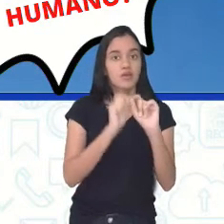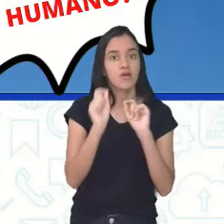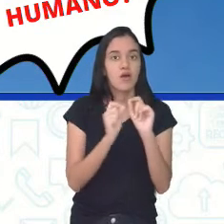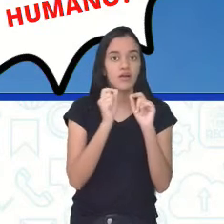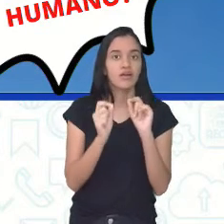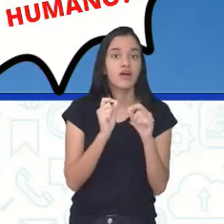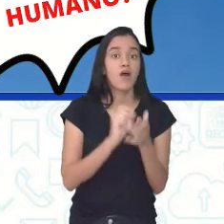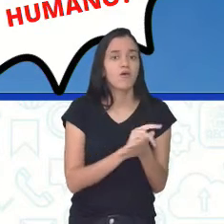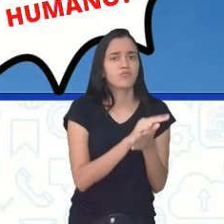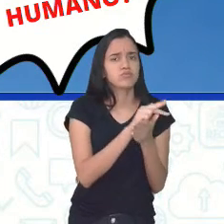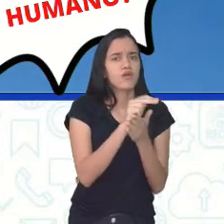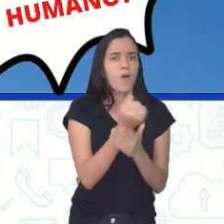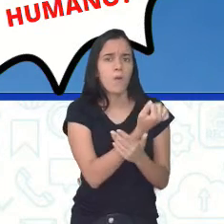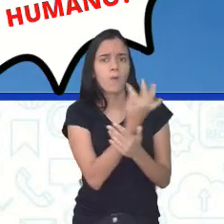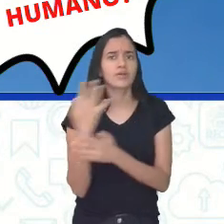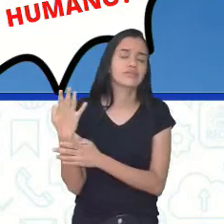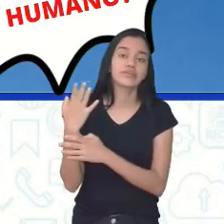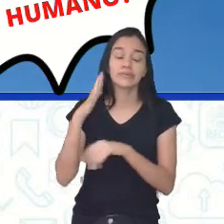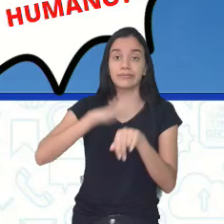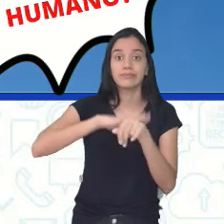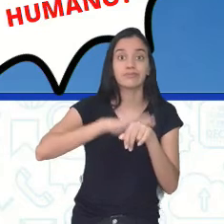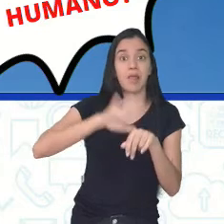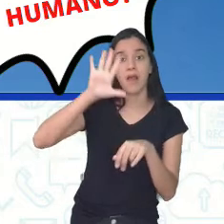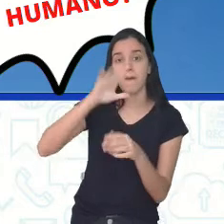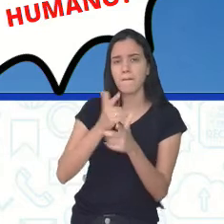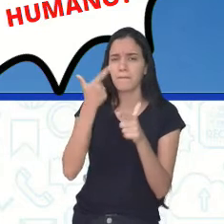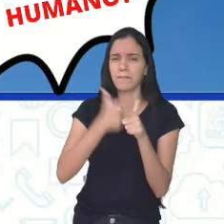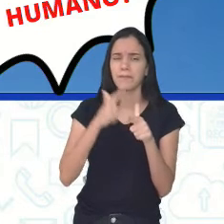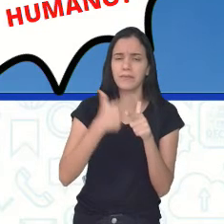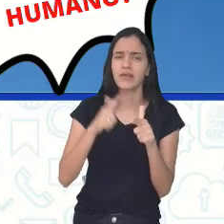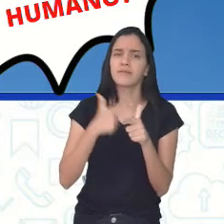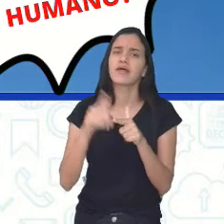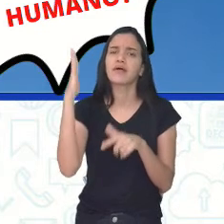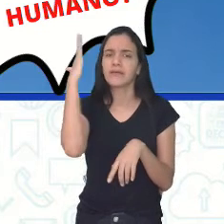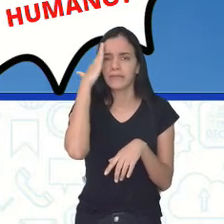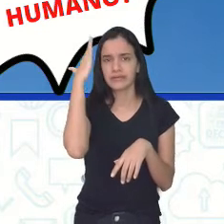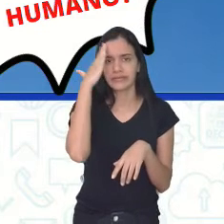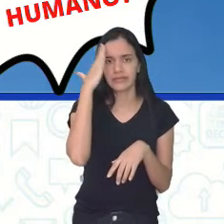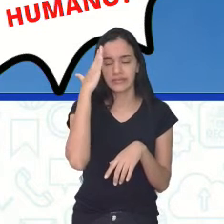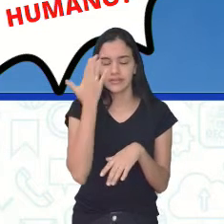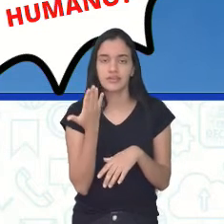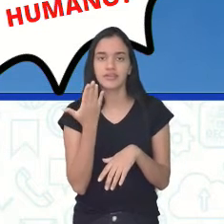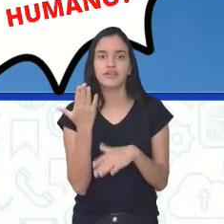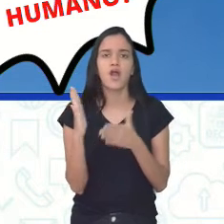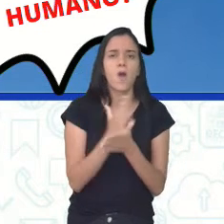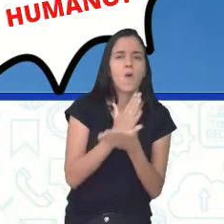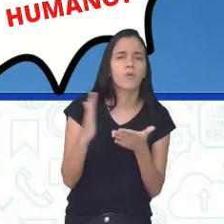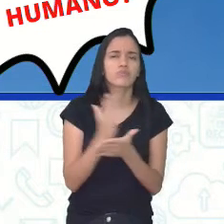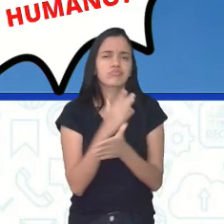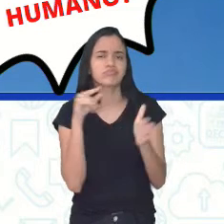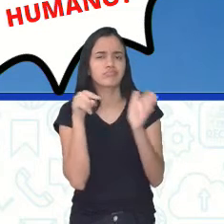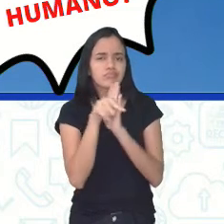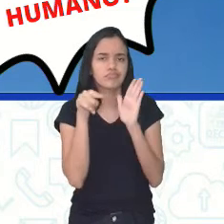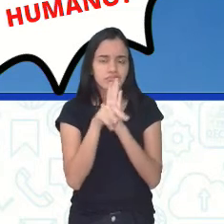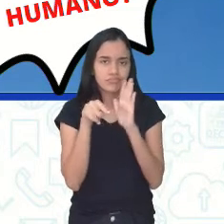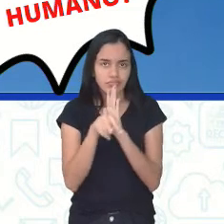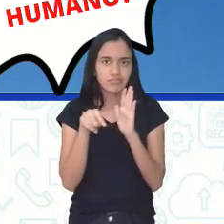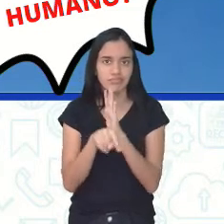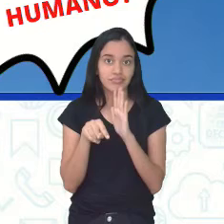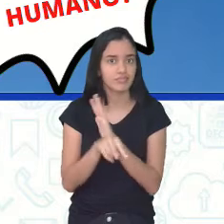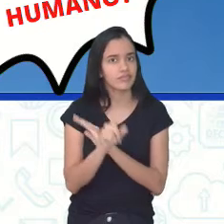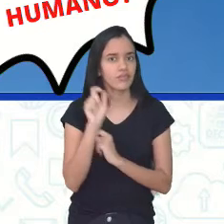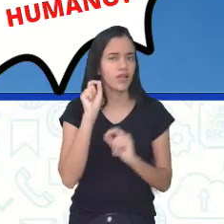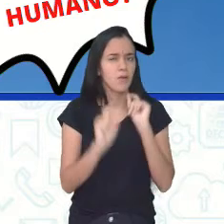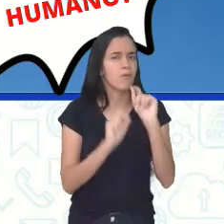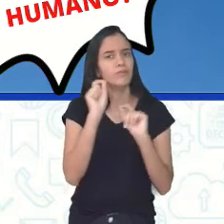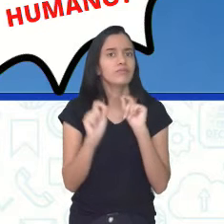uma quantidade de situações, problemas, para a gente poder entender nada melhor do que alguns questionamentos. E esses questionamentos eu